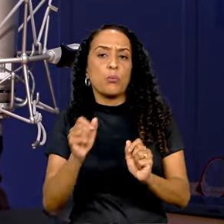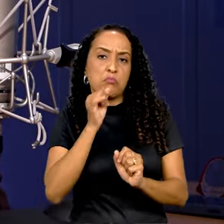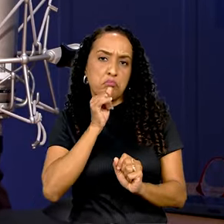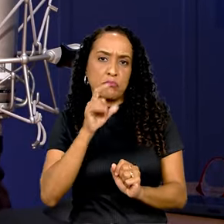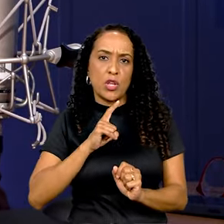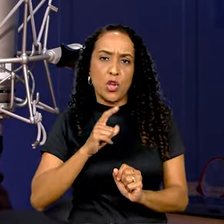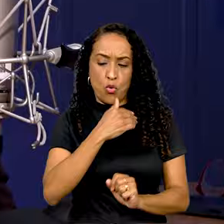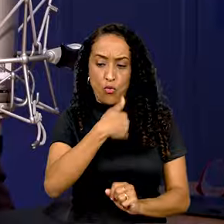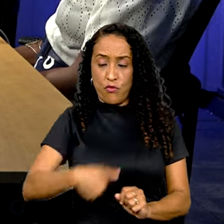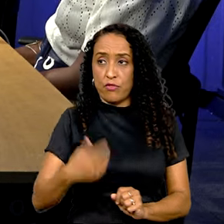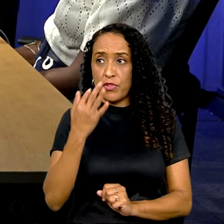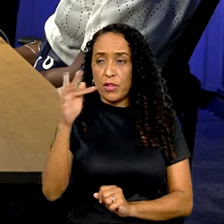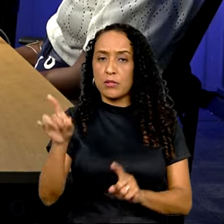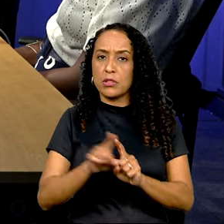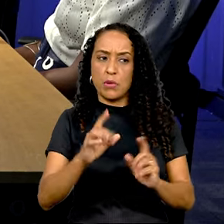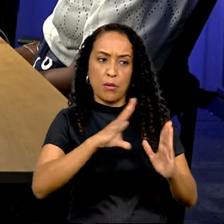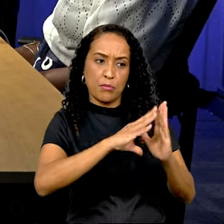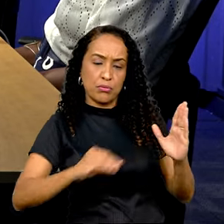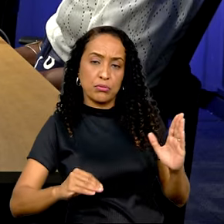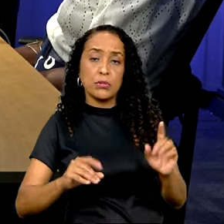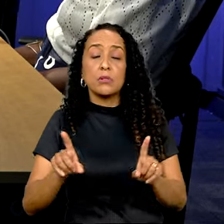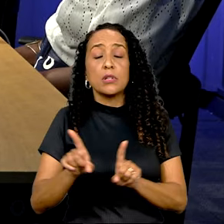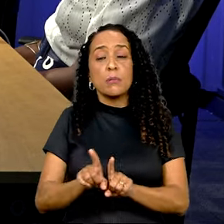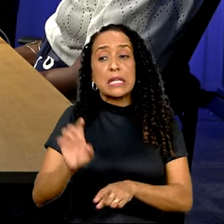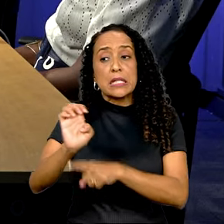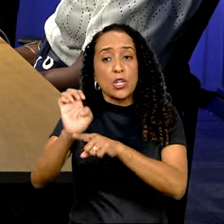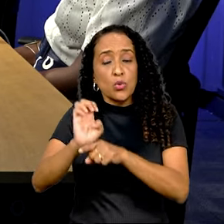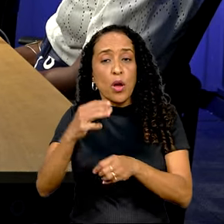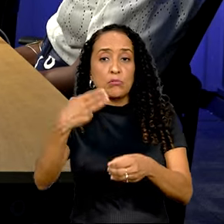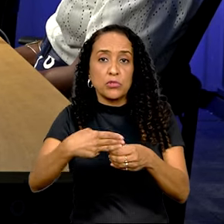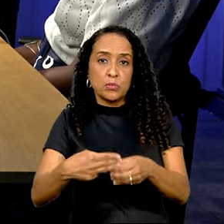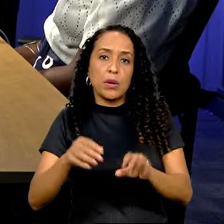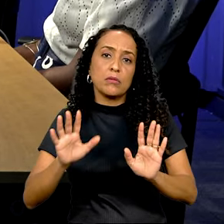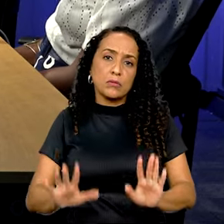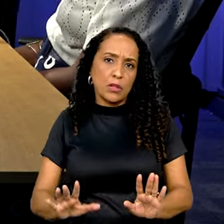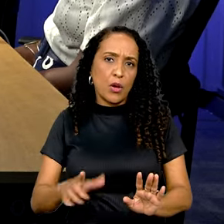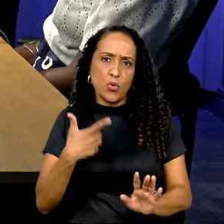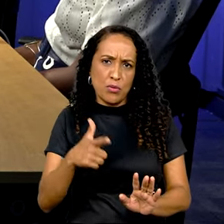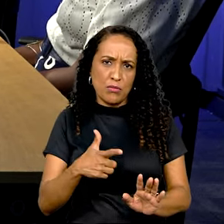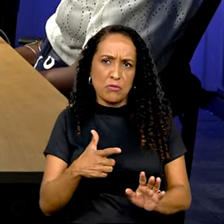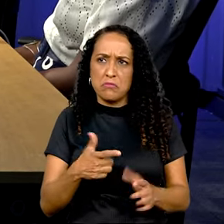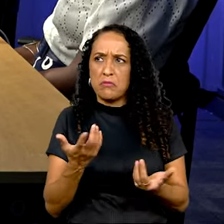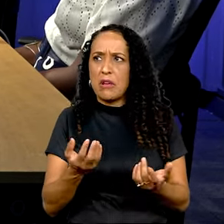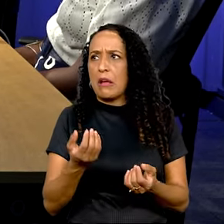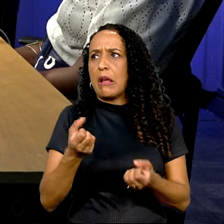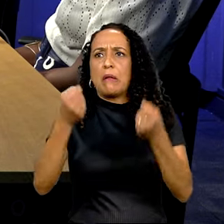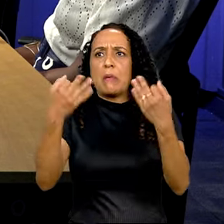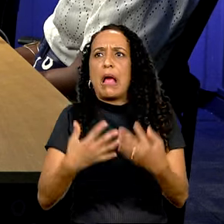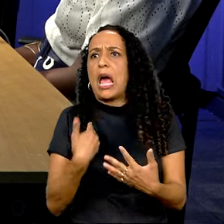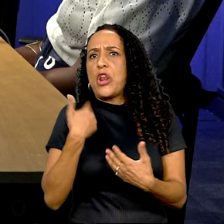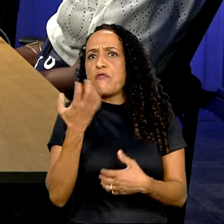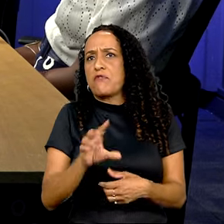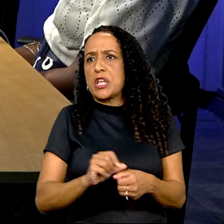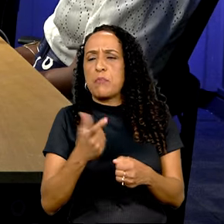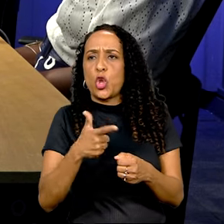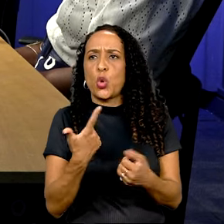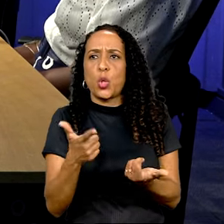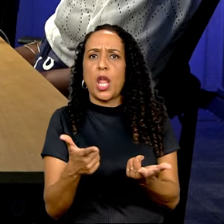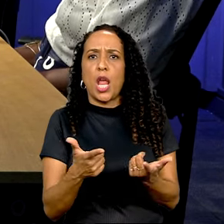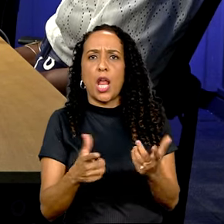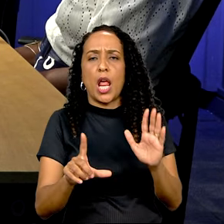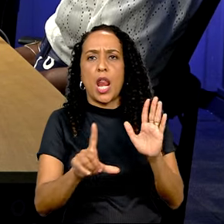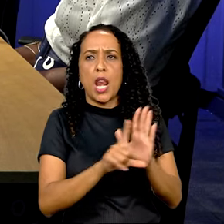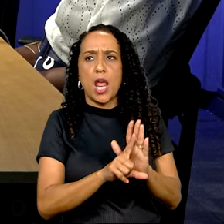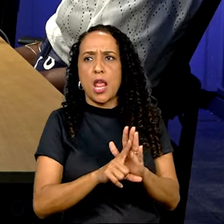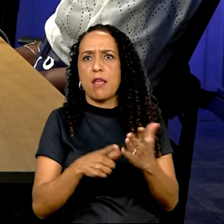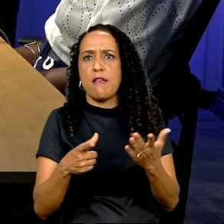adotando isso mas por que não governos estaduais e municipais Então não é desculpa porque não tem uma lei federal que não pode ter uma Municipal não